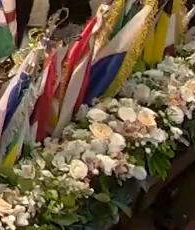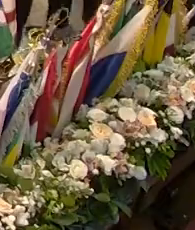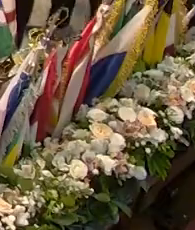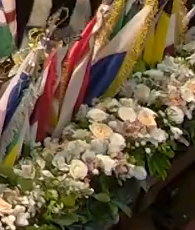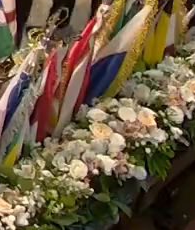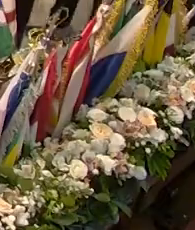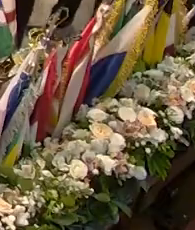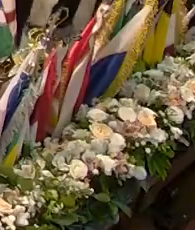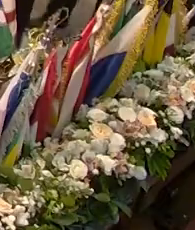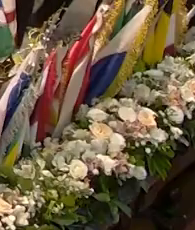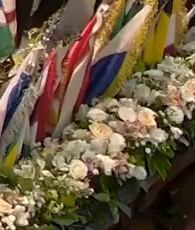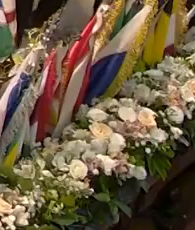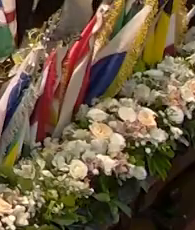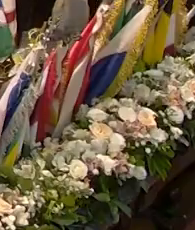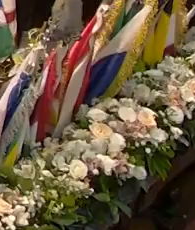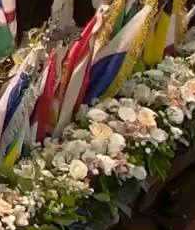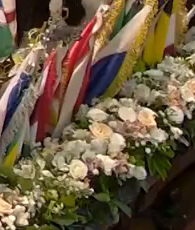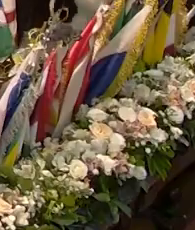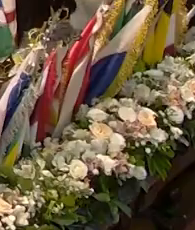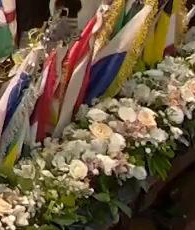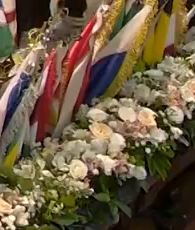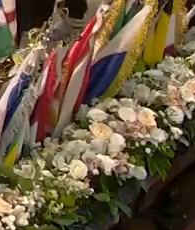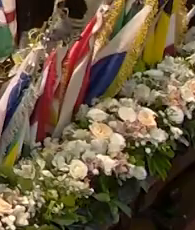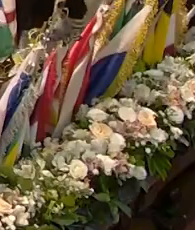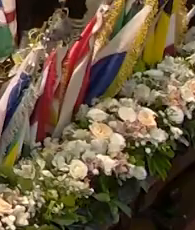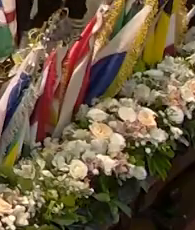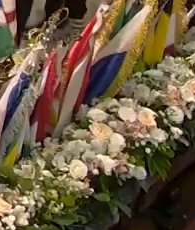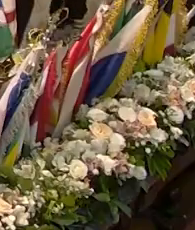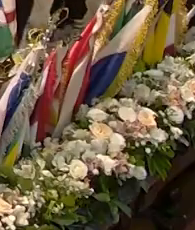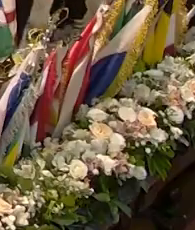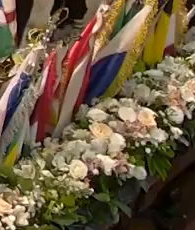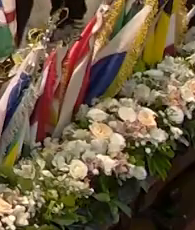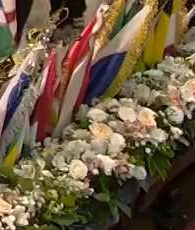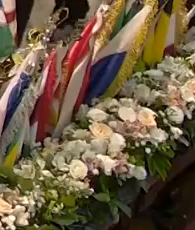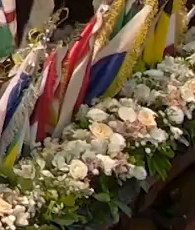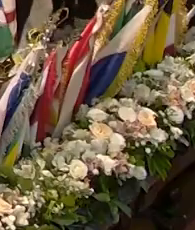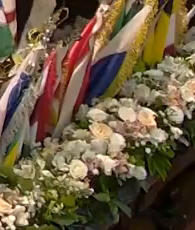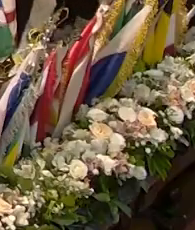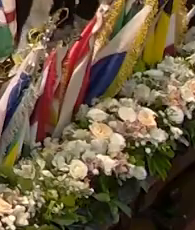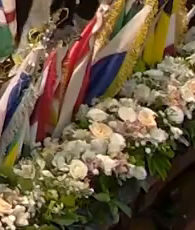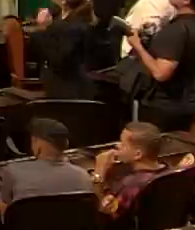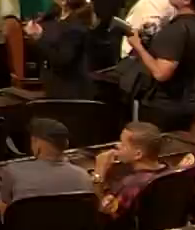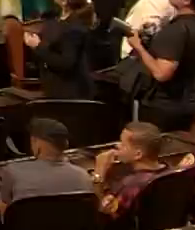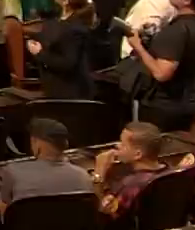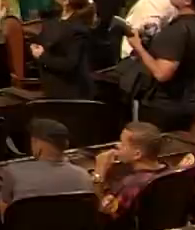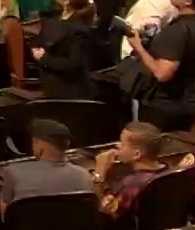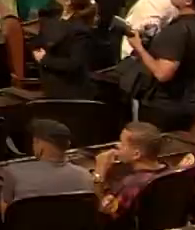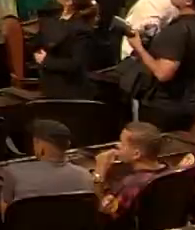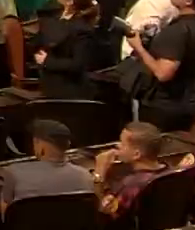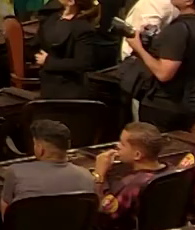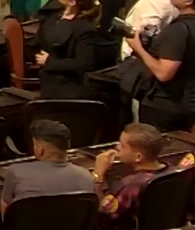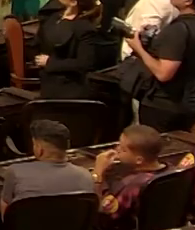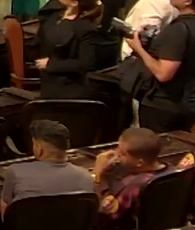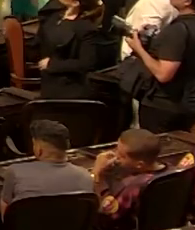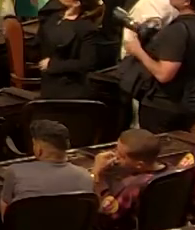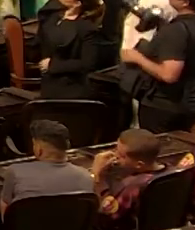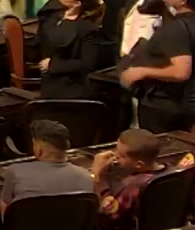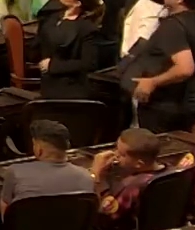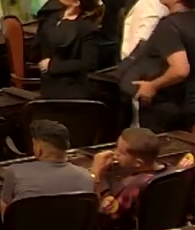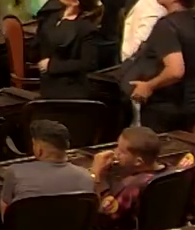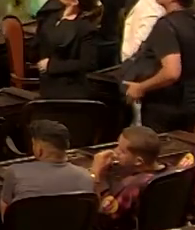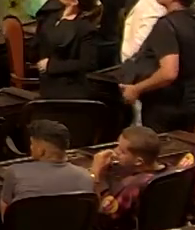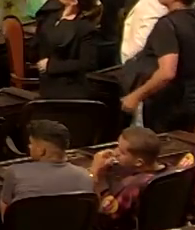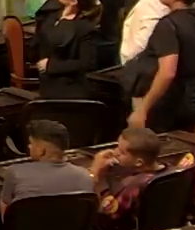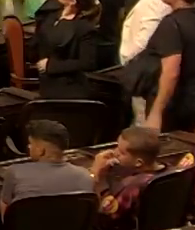orixá. Pela fé que atravessa as revoltas do oceano. Respeite o império serrano. Você,